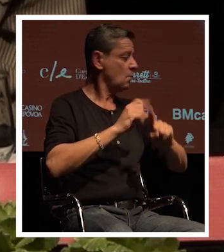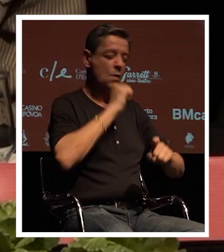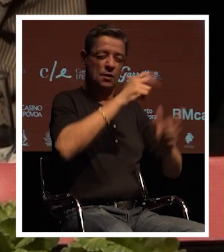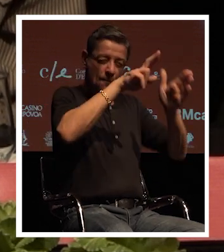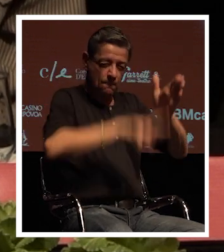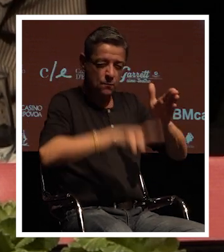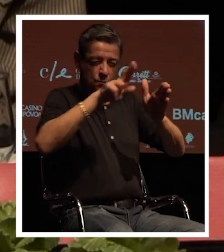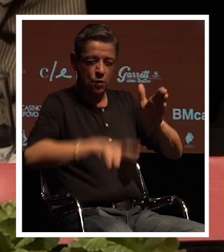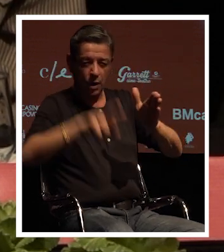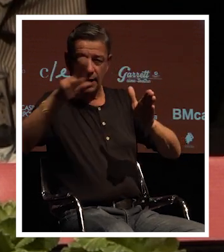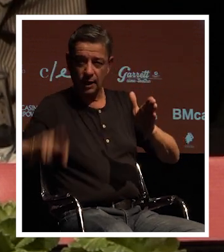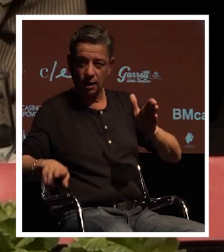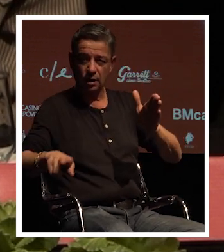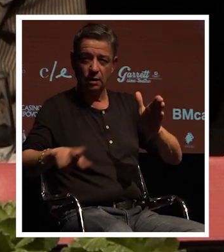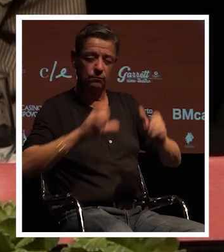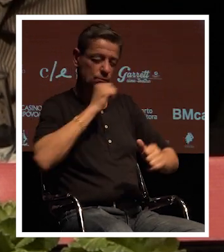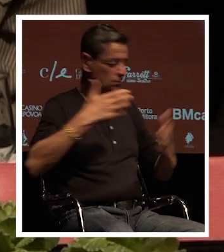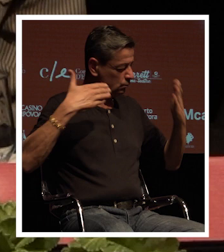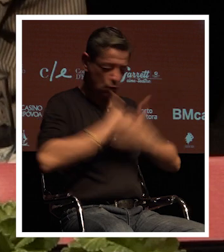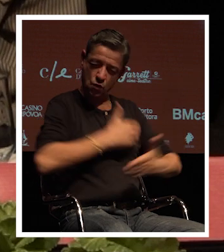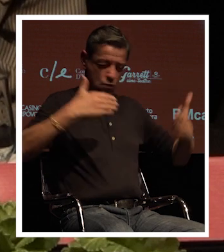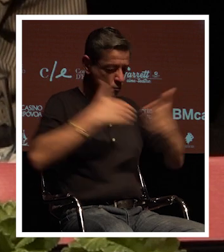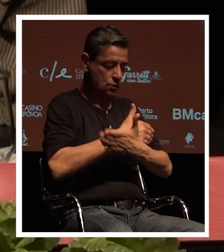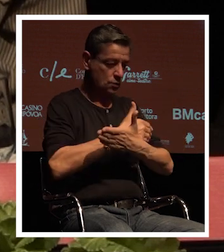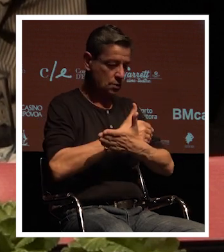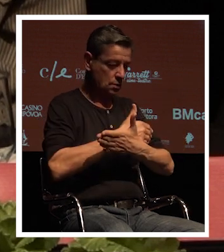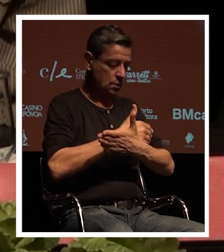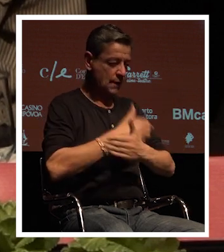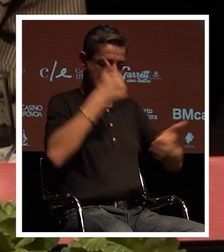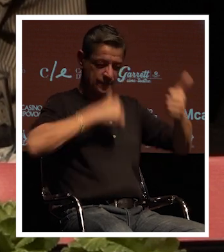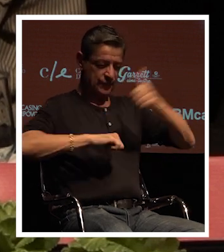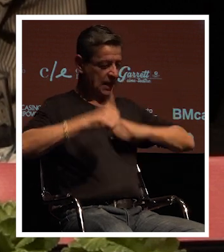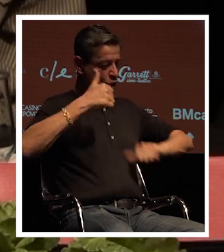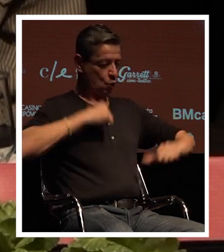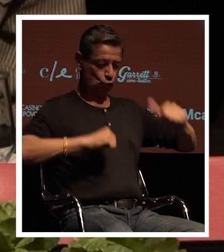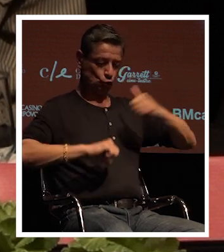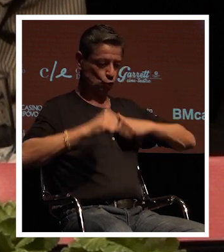Morreram ou foram seriamente feridos